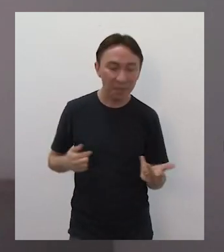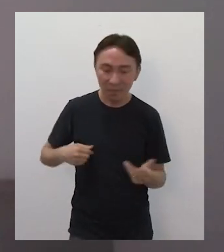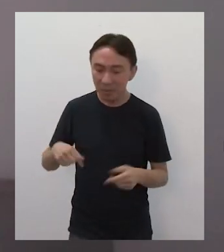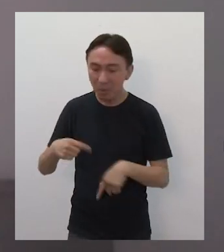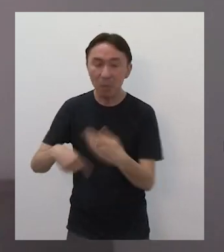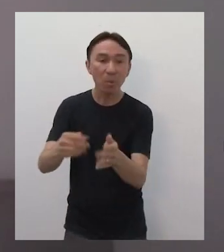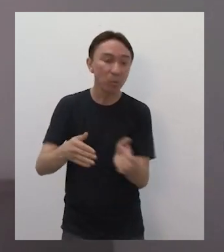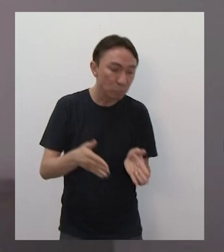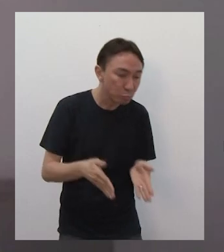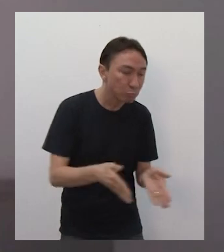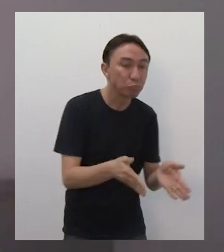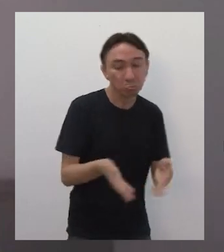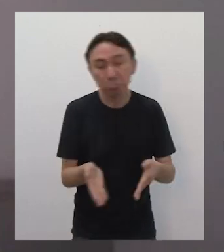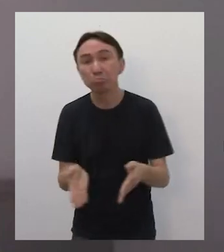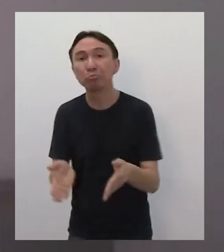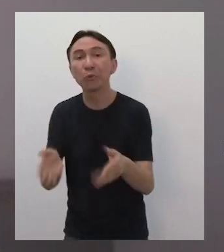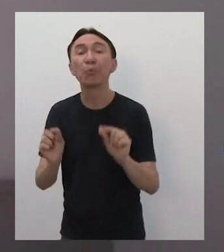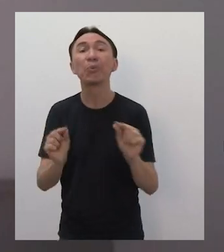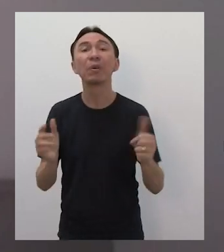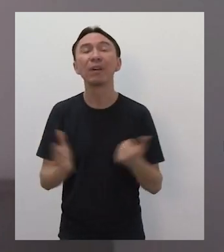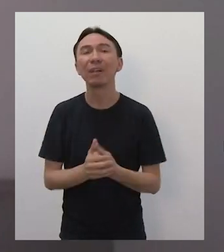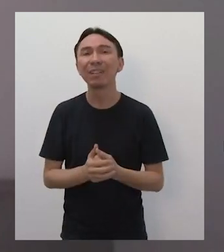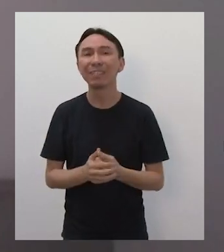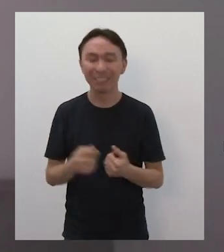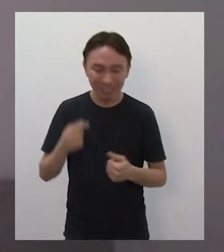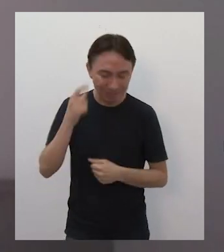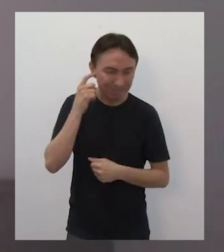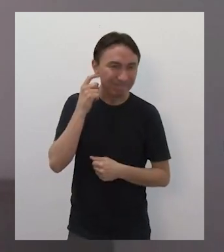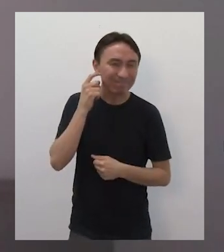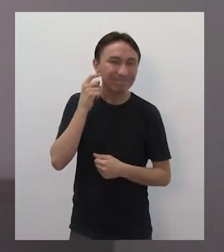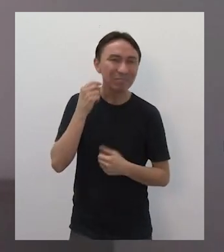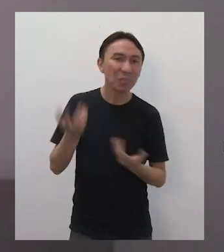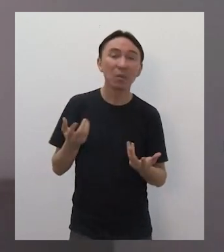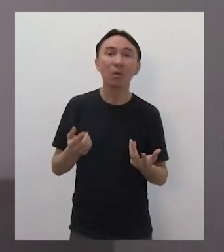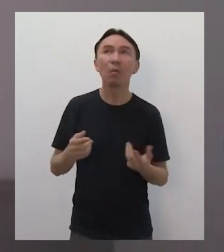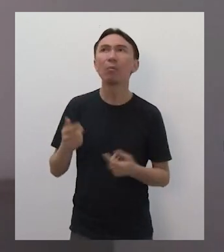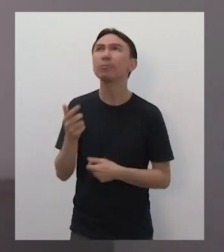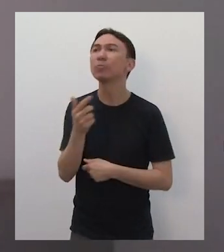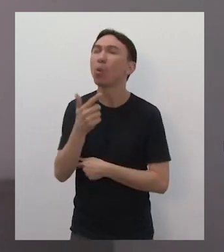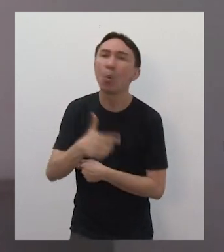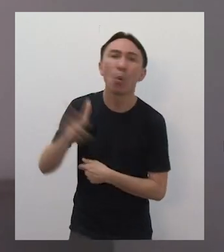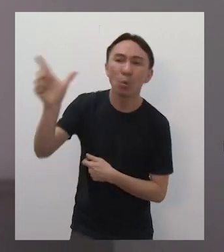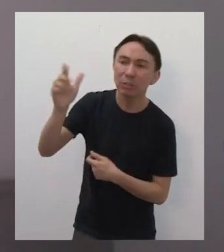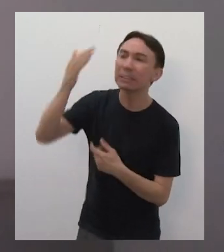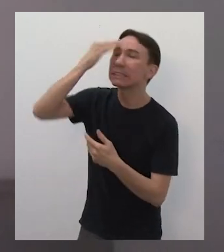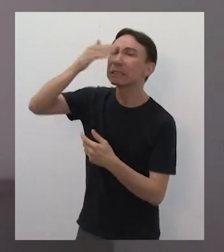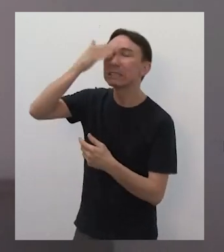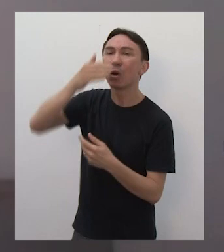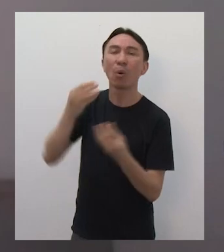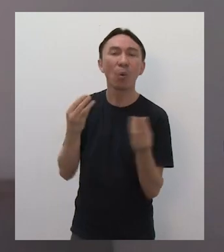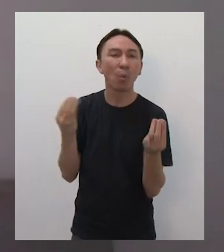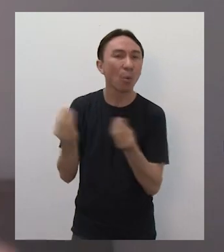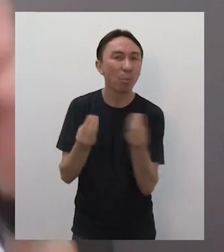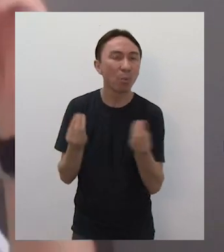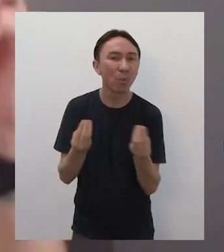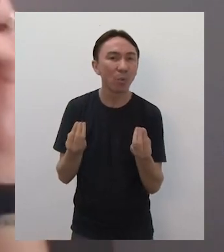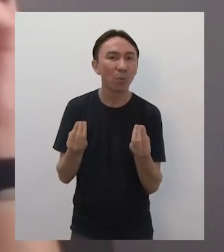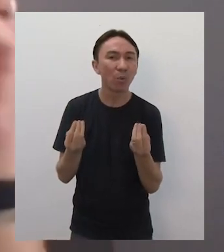que eu posso seguir? Se eu não entendi dessa maneira, de que outras maneiras eu entenderia ou eu